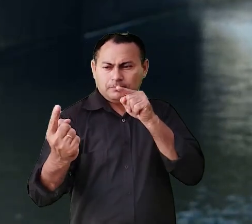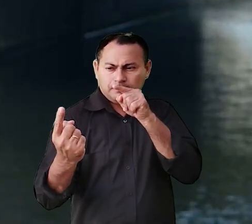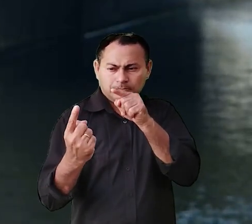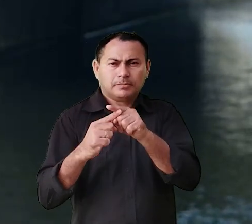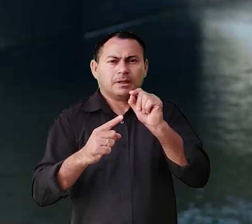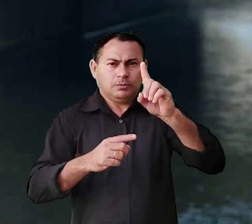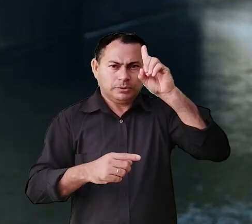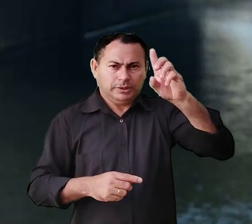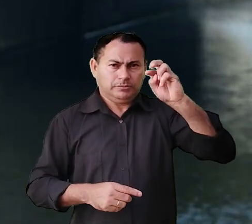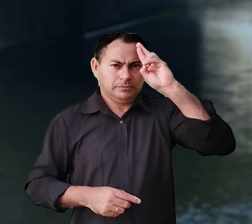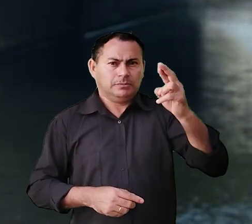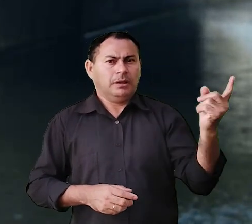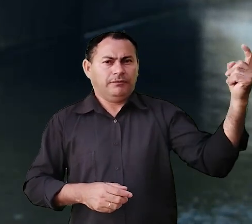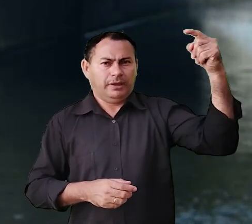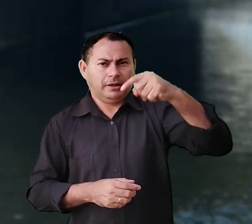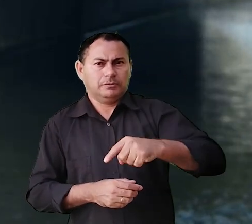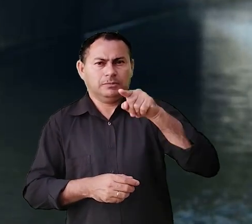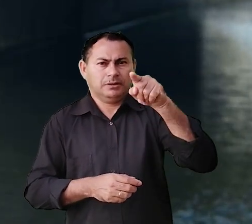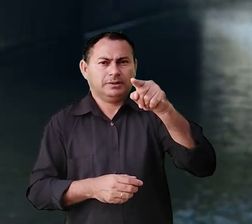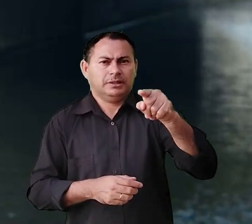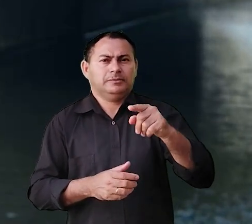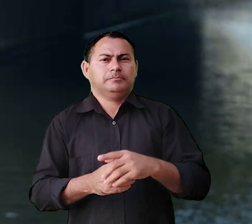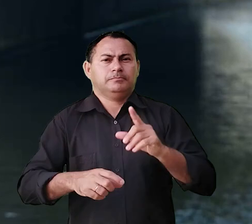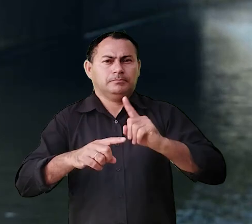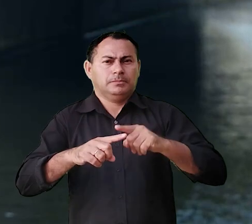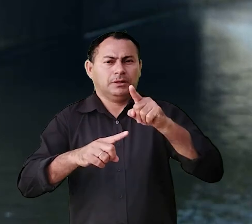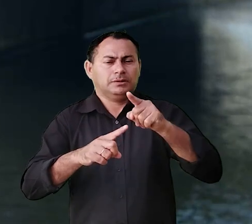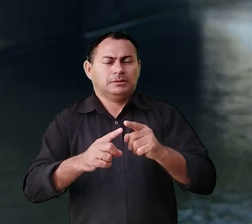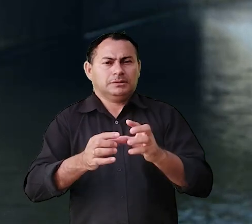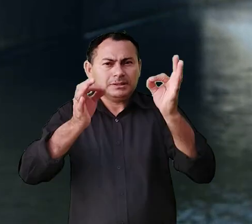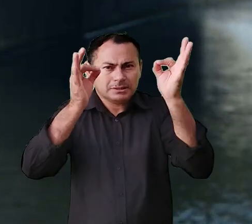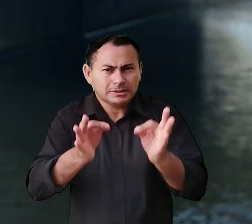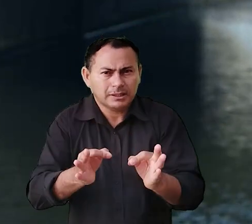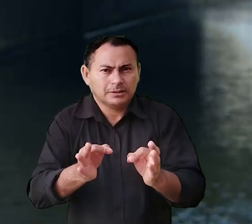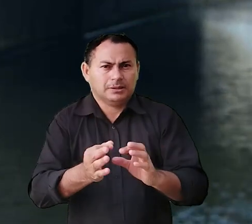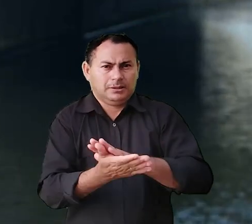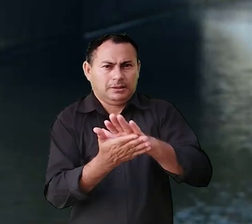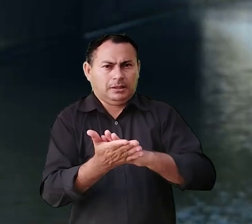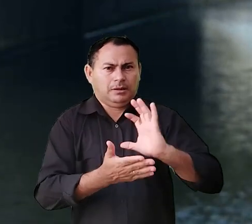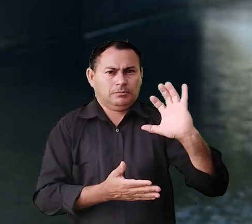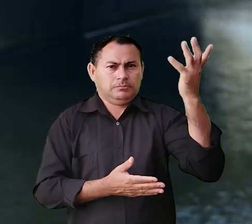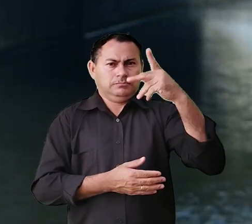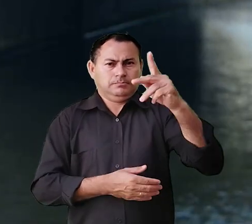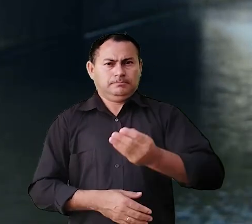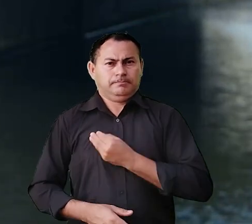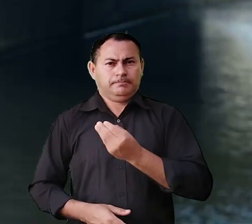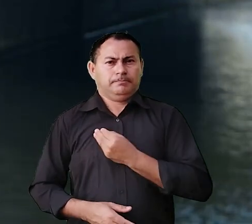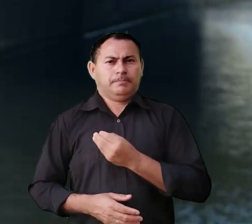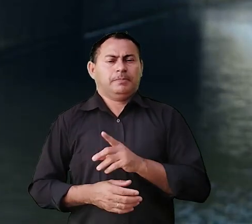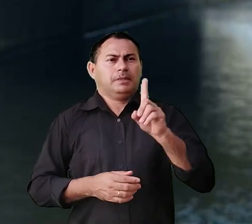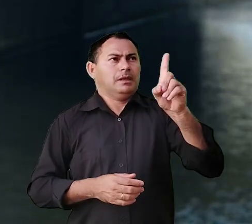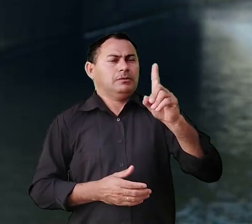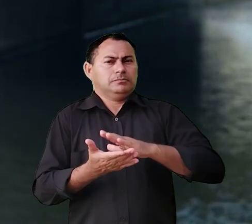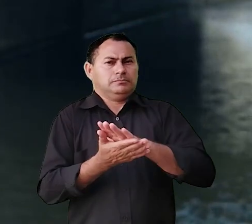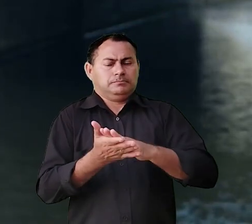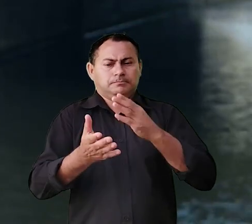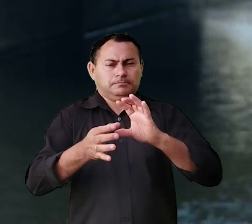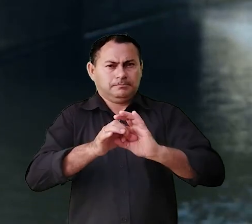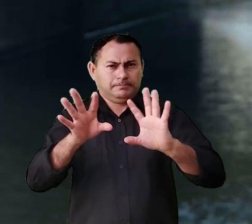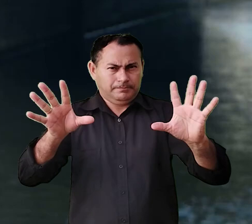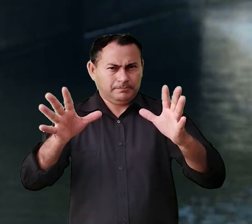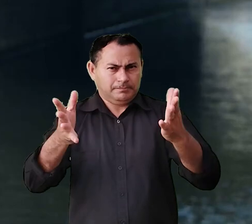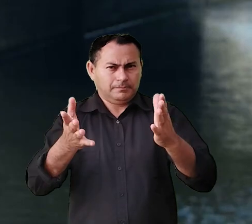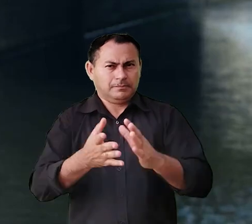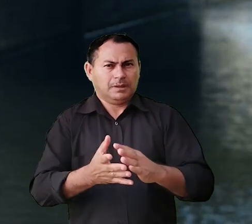com a perspectiva de que o dia do Senhor virá para você, porque você está certo de que nada acontecerá na sua vida que Deus não